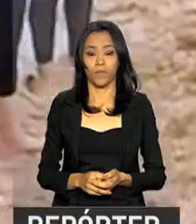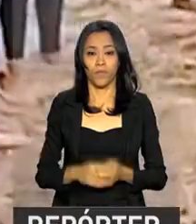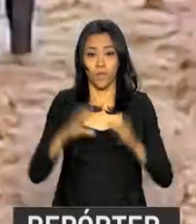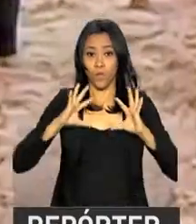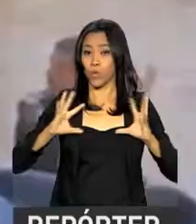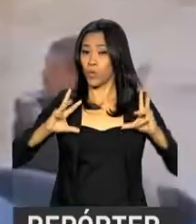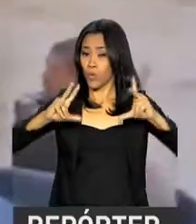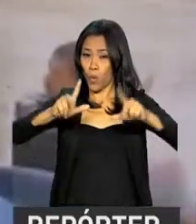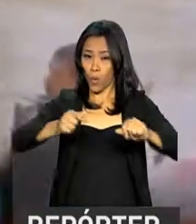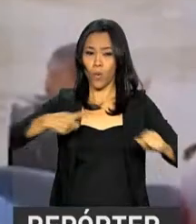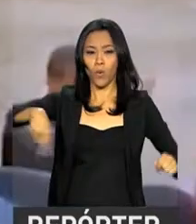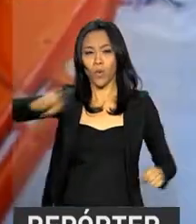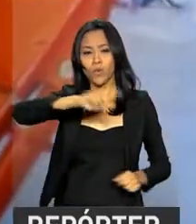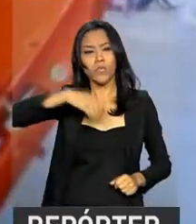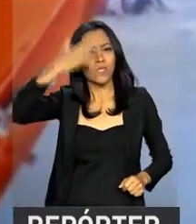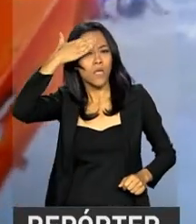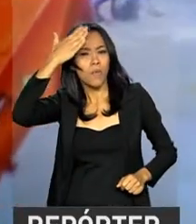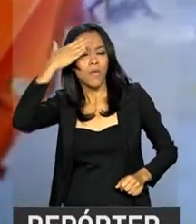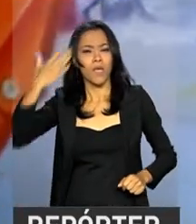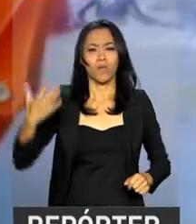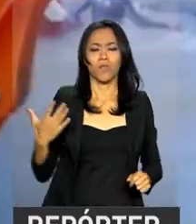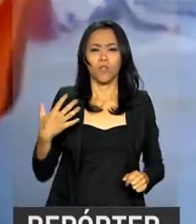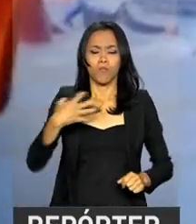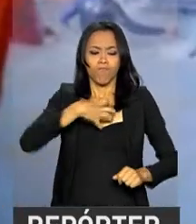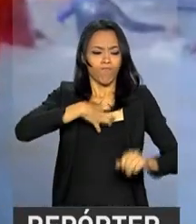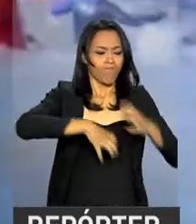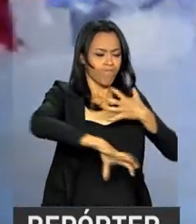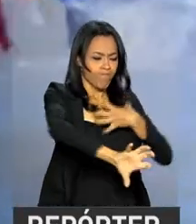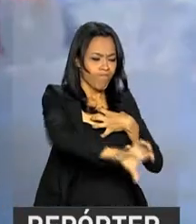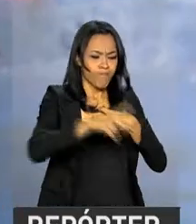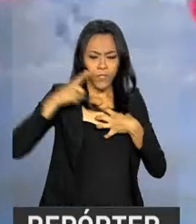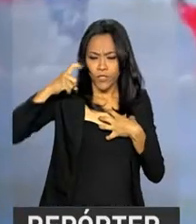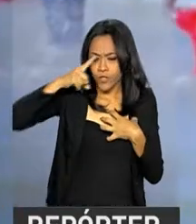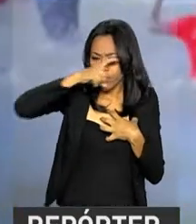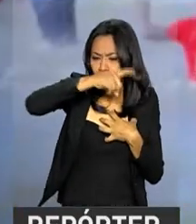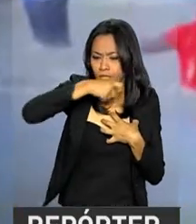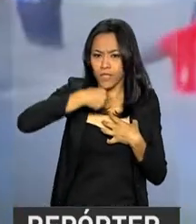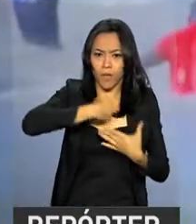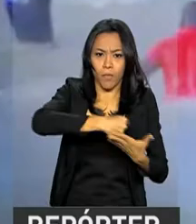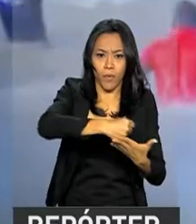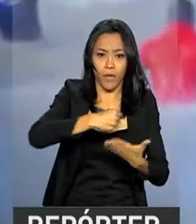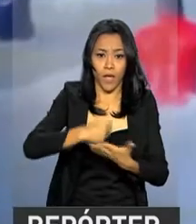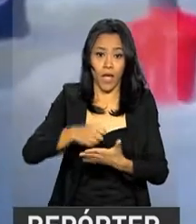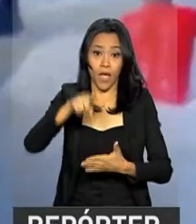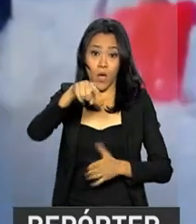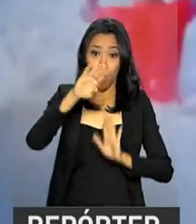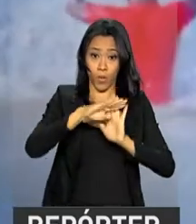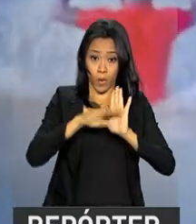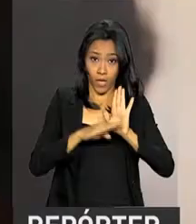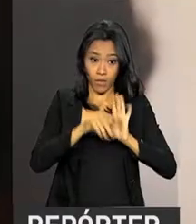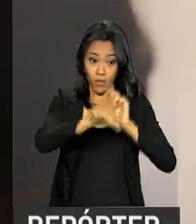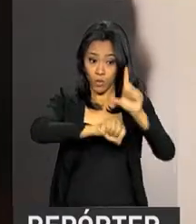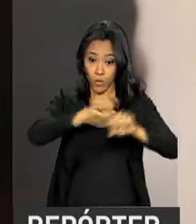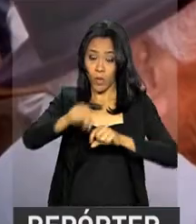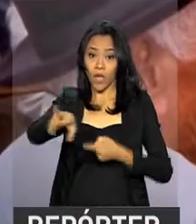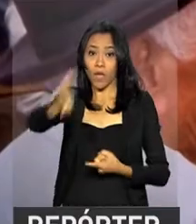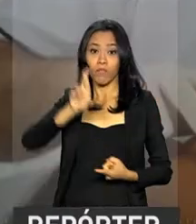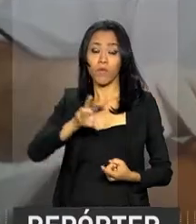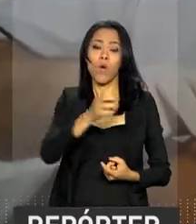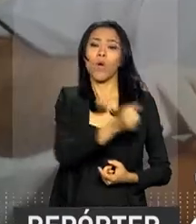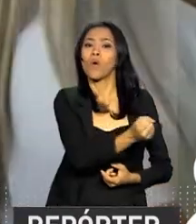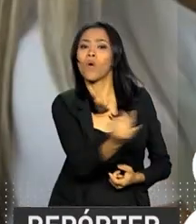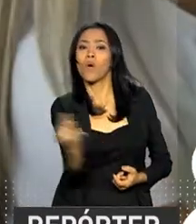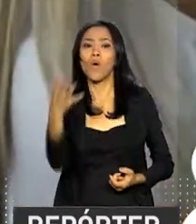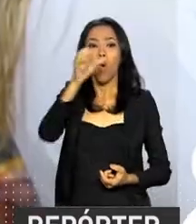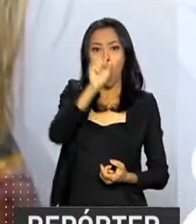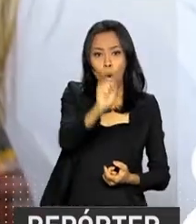Todos nós conhecemos a solidariedade dos brasileiros nas horas difíceis. O programa vai escolher 8 representantes da